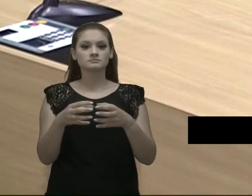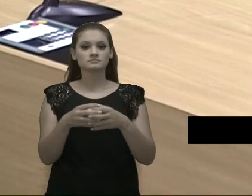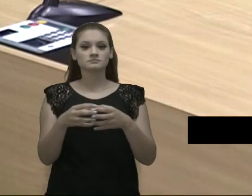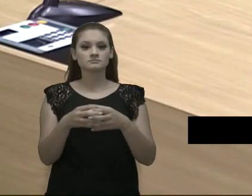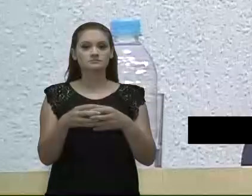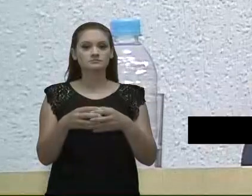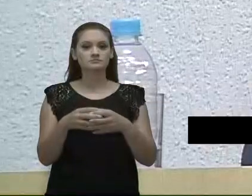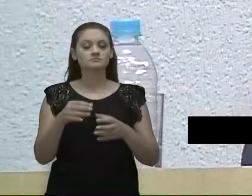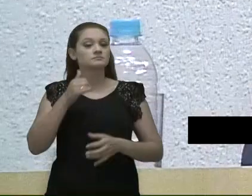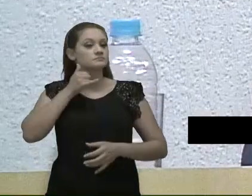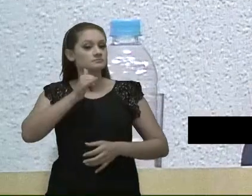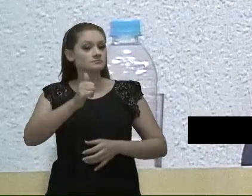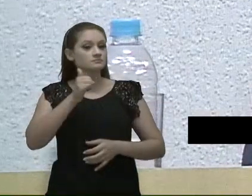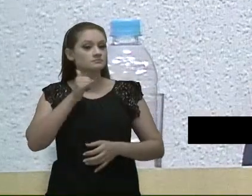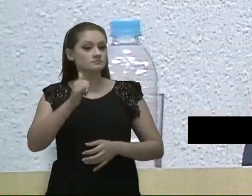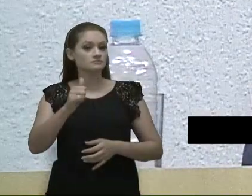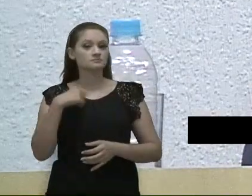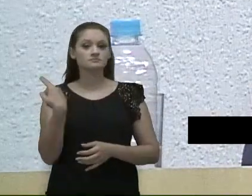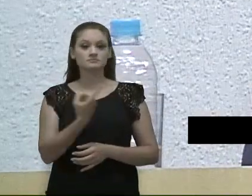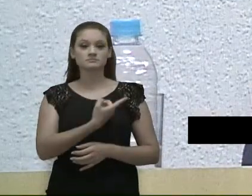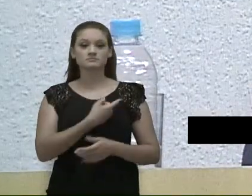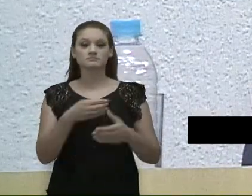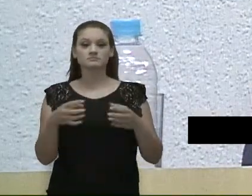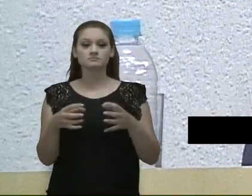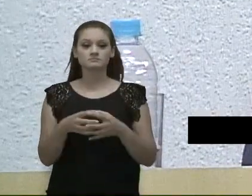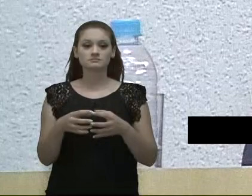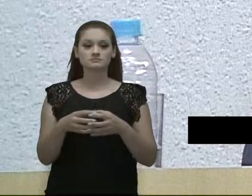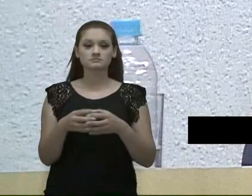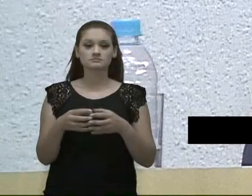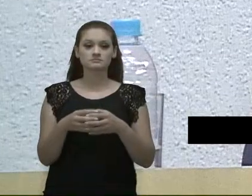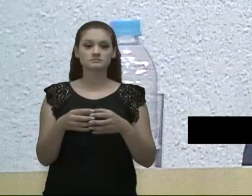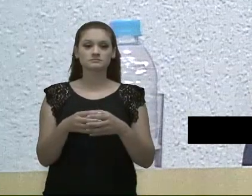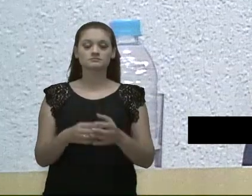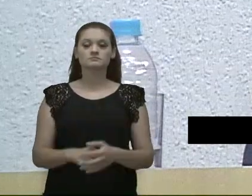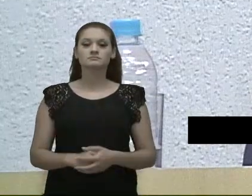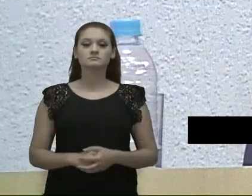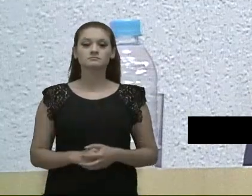É sobre aviso? É sobre aviso e nós somos uma equipe.